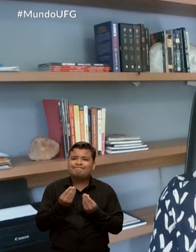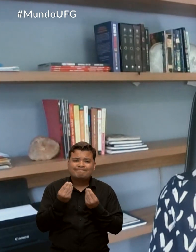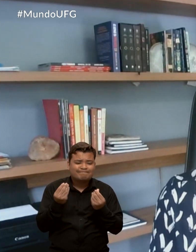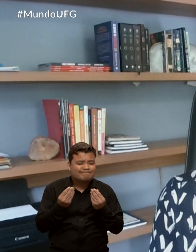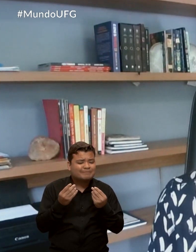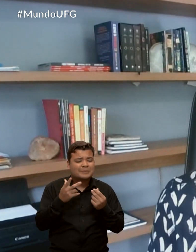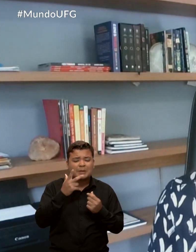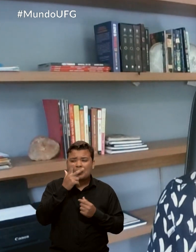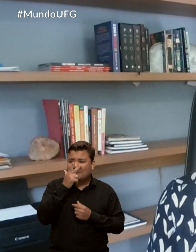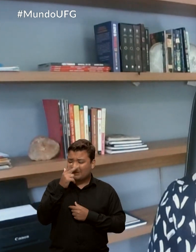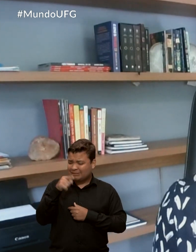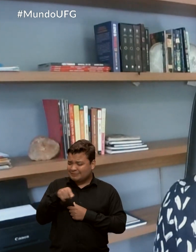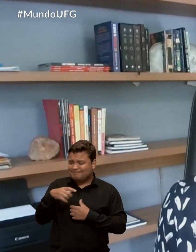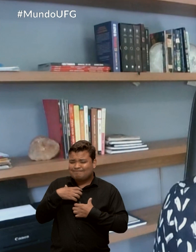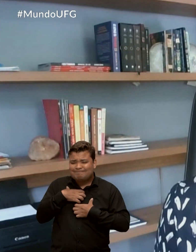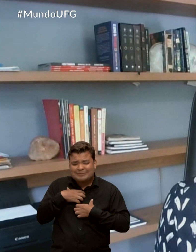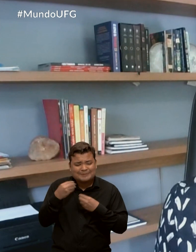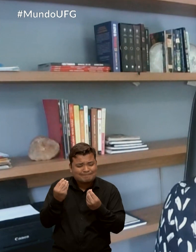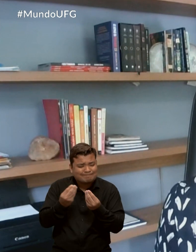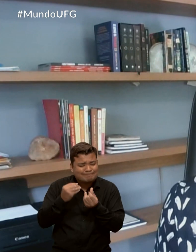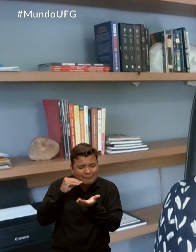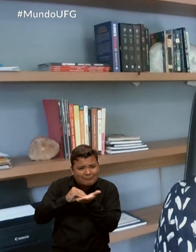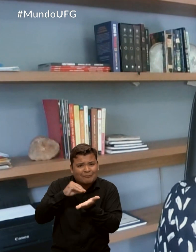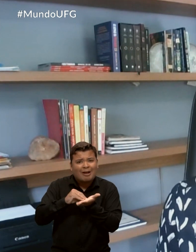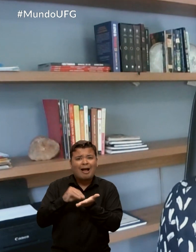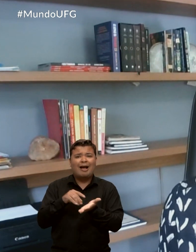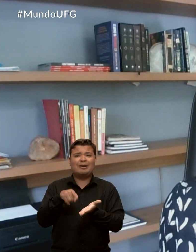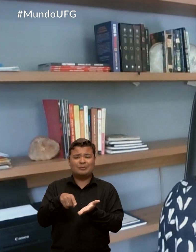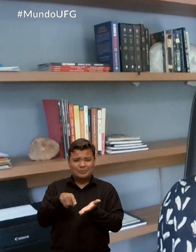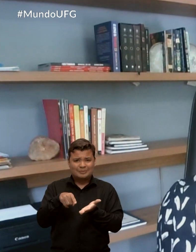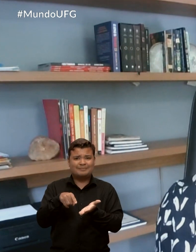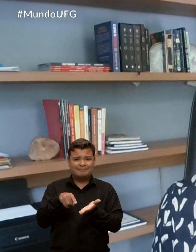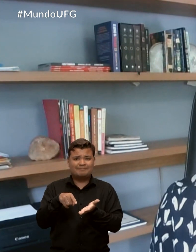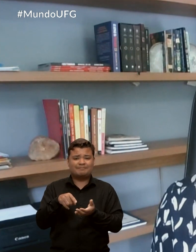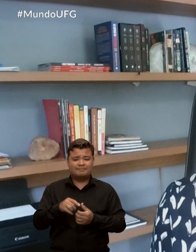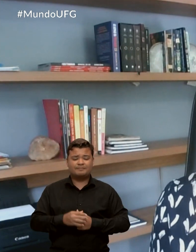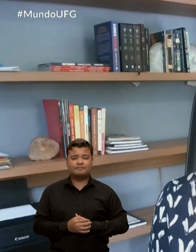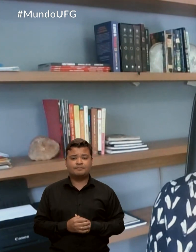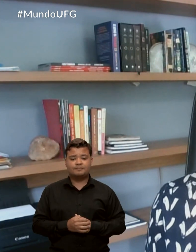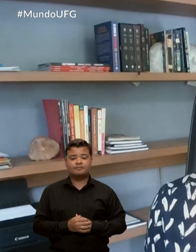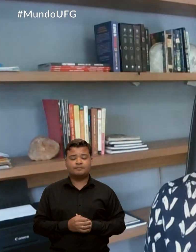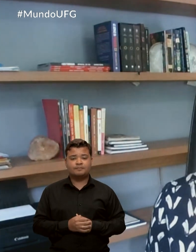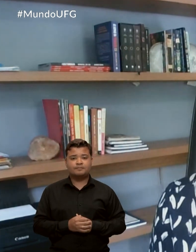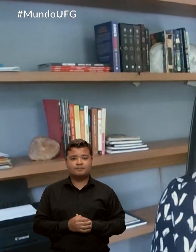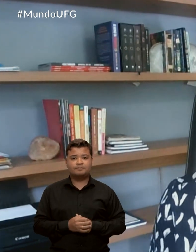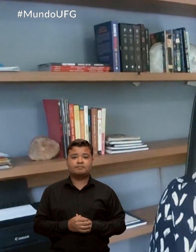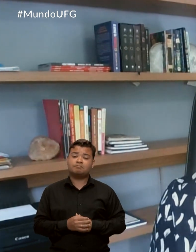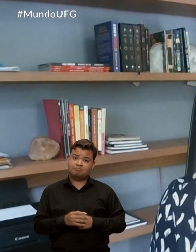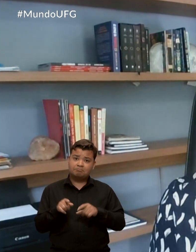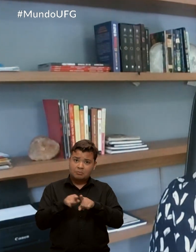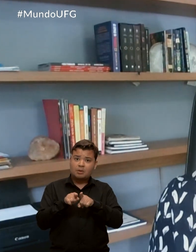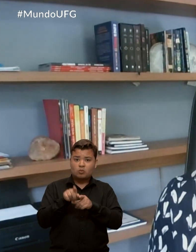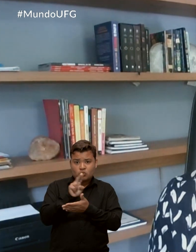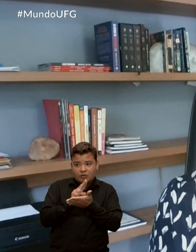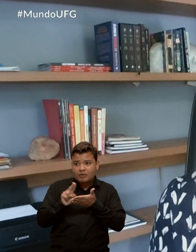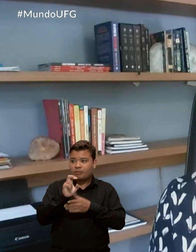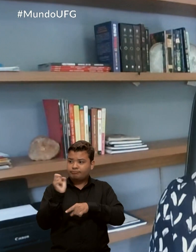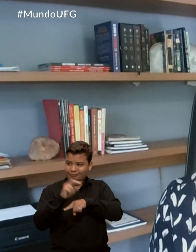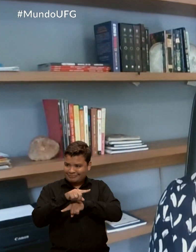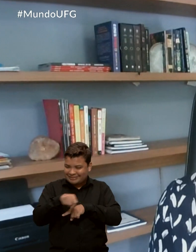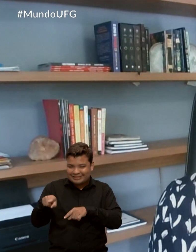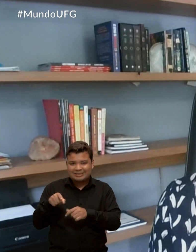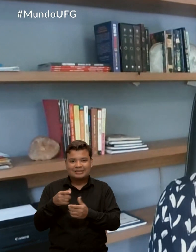alguma coisa que fazia falta na vida deles, não é? Na vida dentro da universidade.